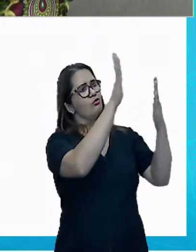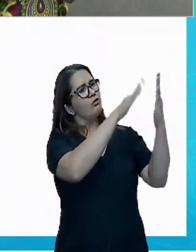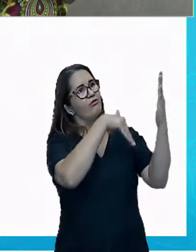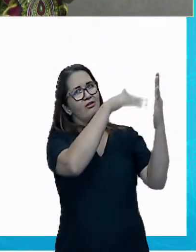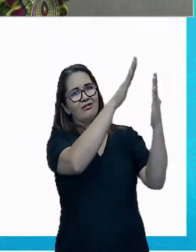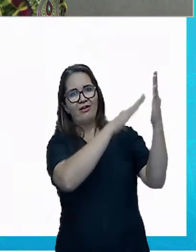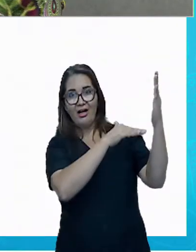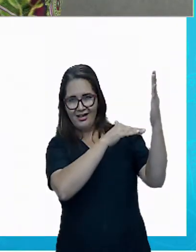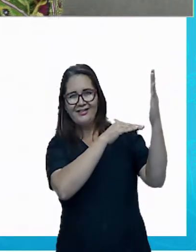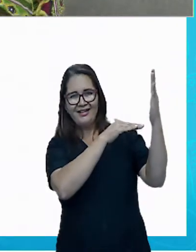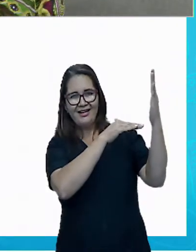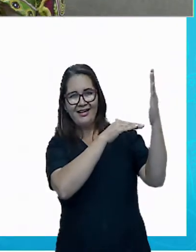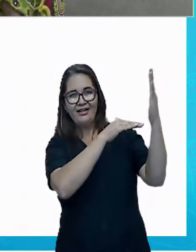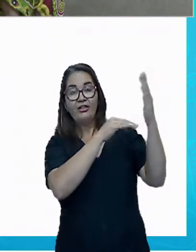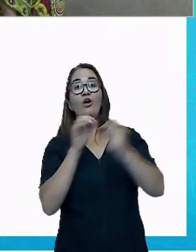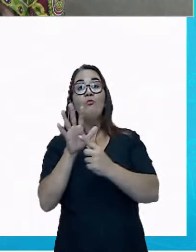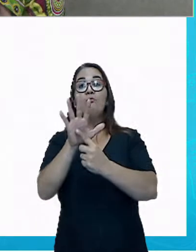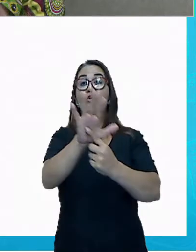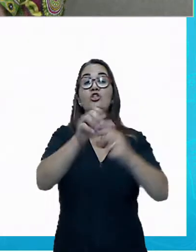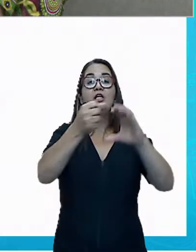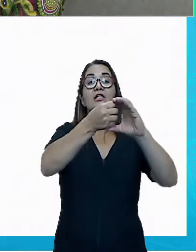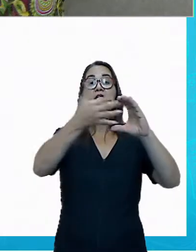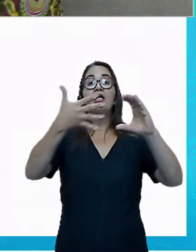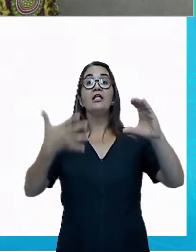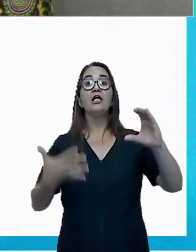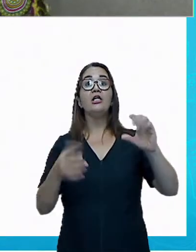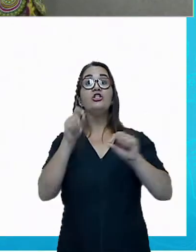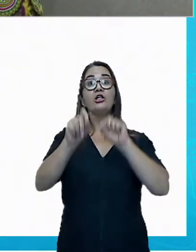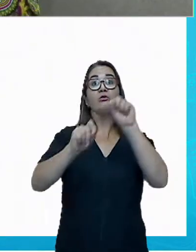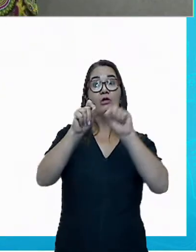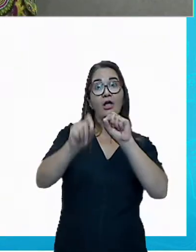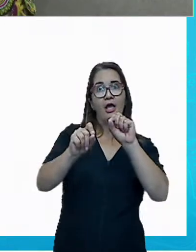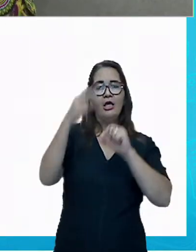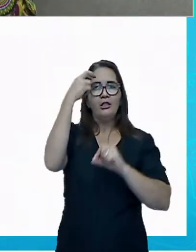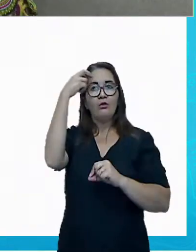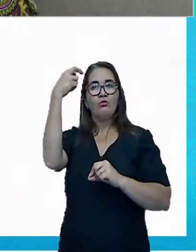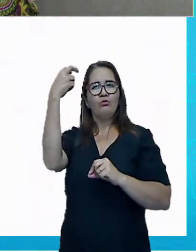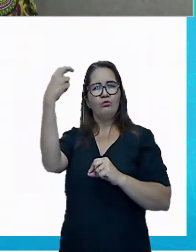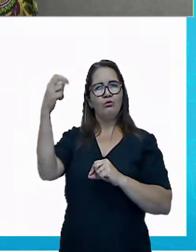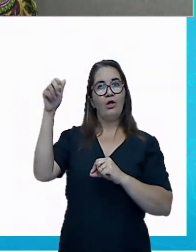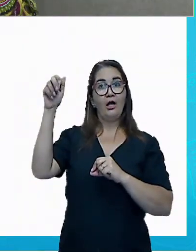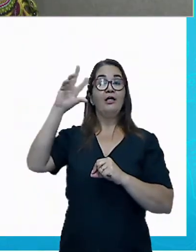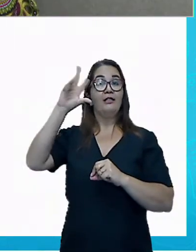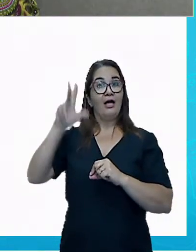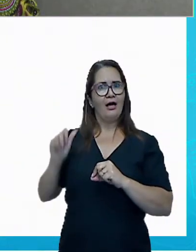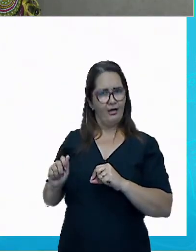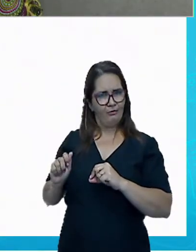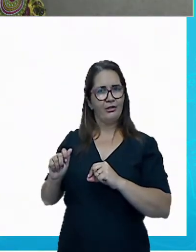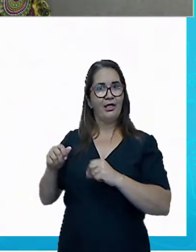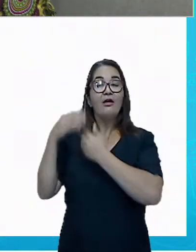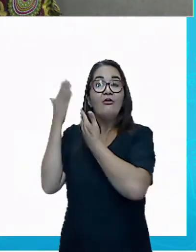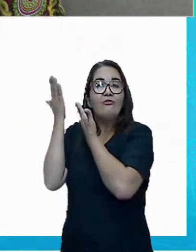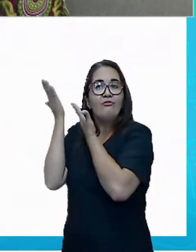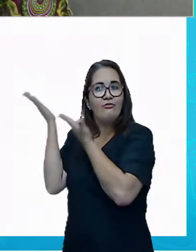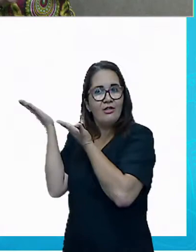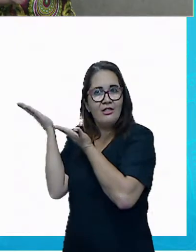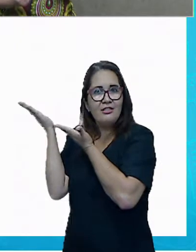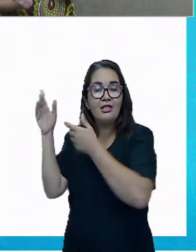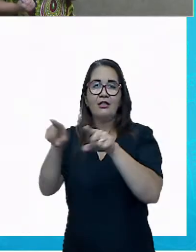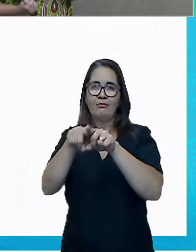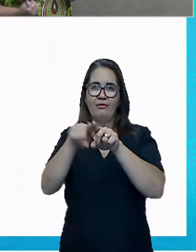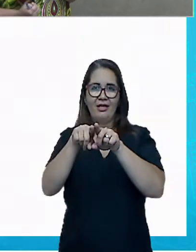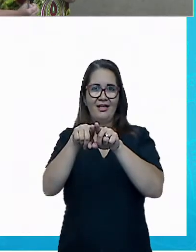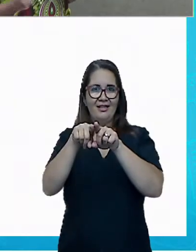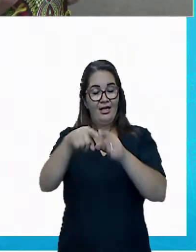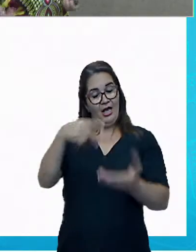cultura africana. A dança, que tem características também no Brasil, nós vivenciamos